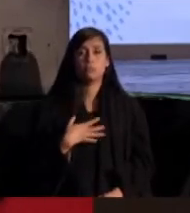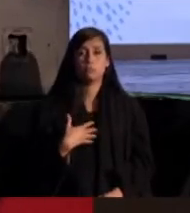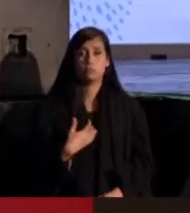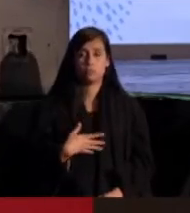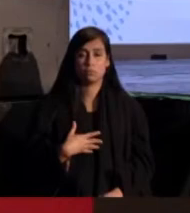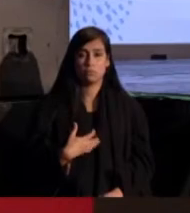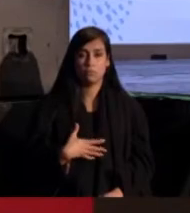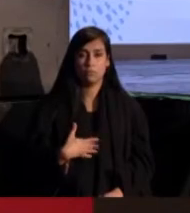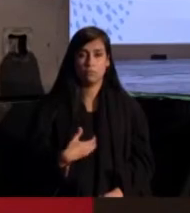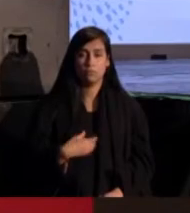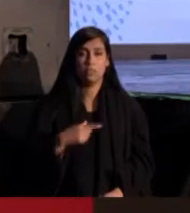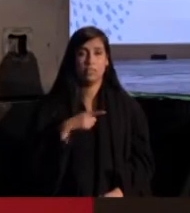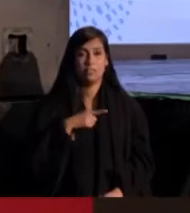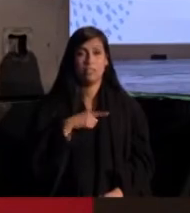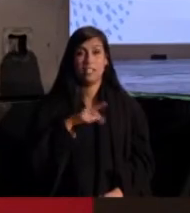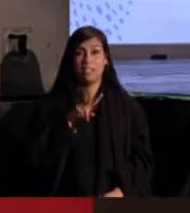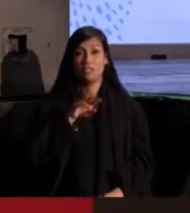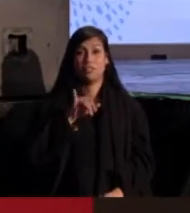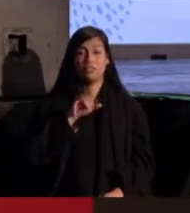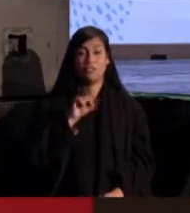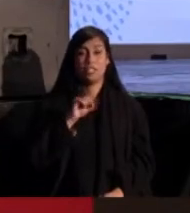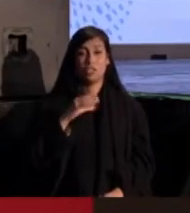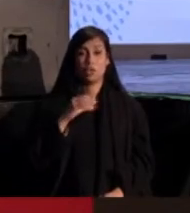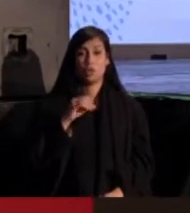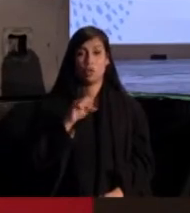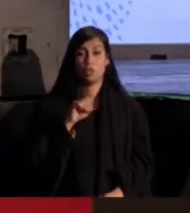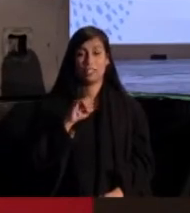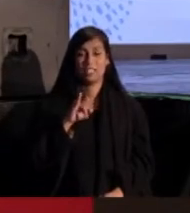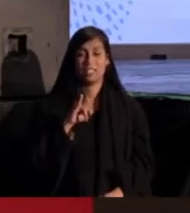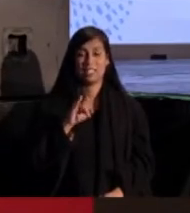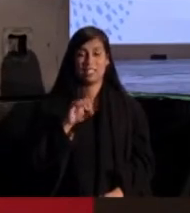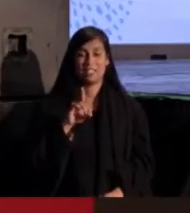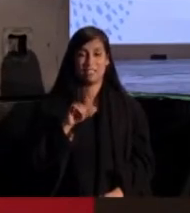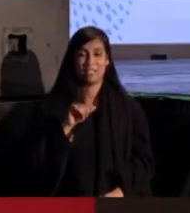ele tem essa viscosidade, né? Então, essa manducação...